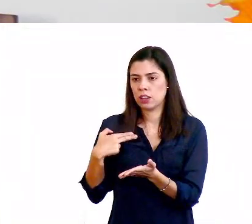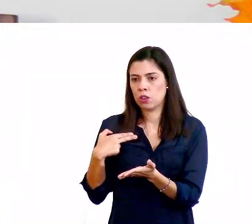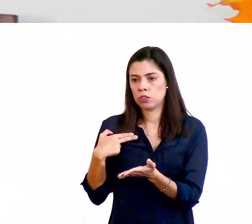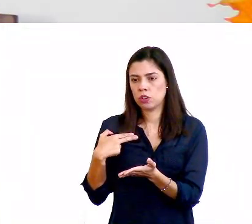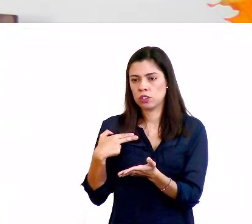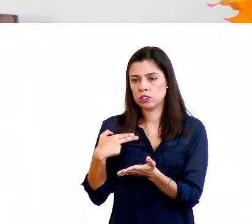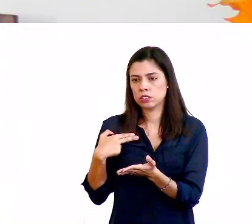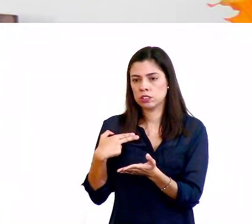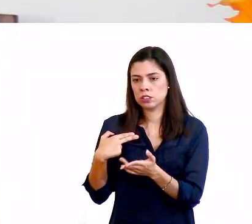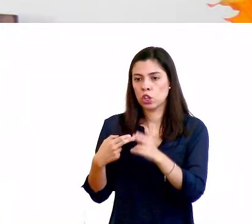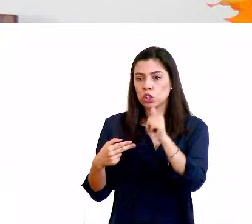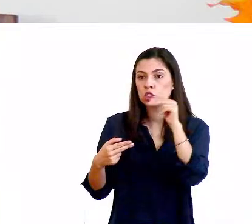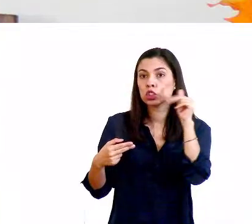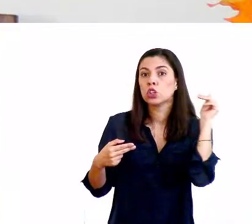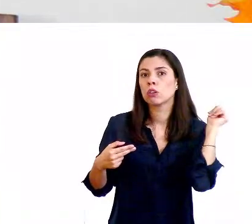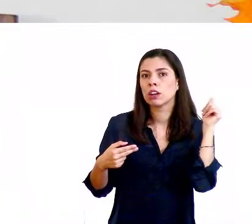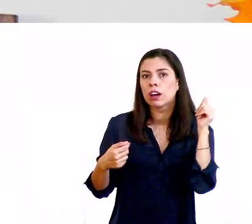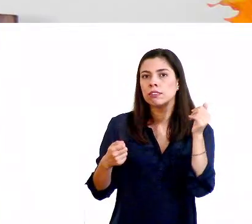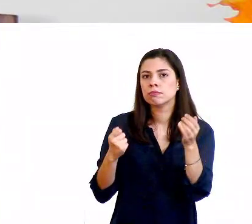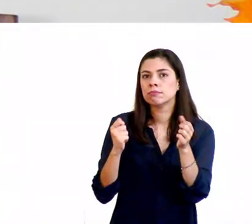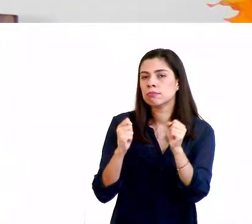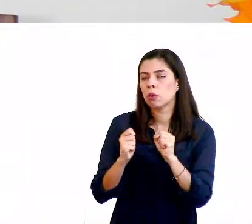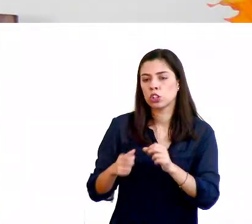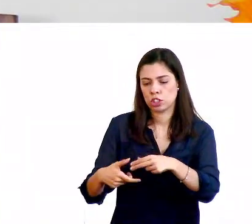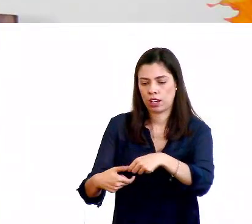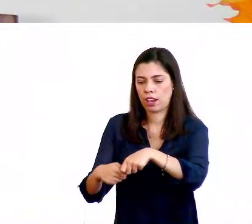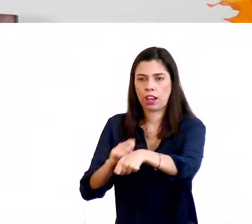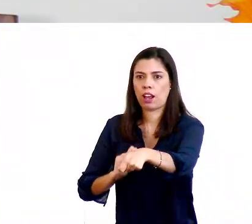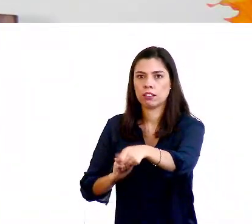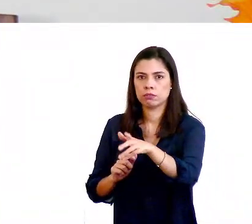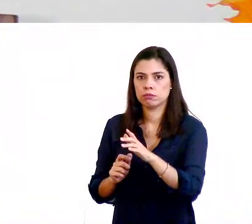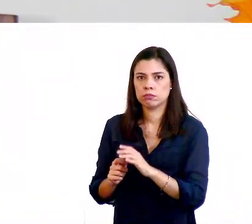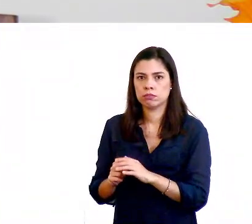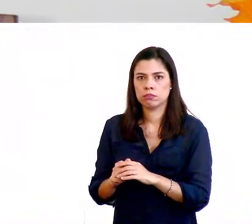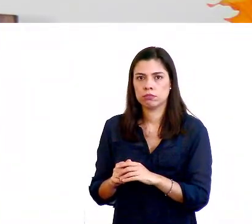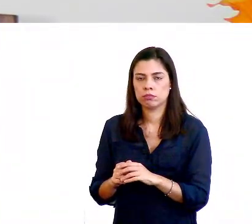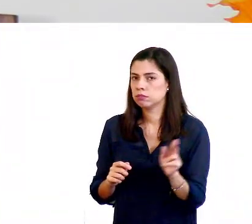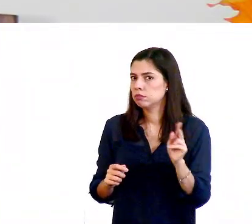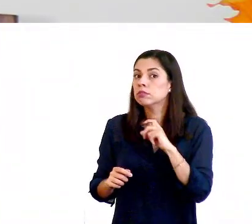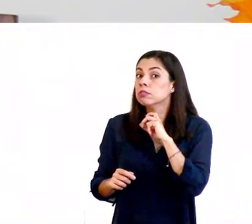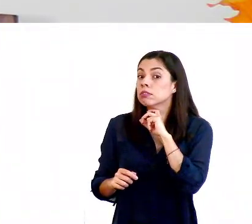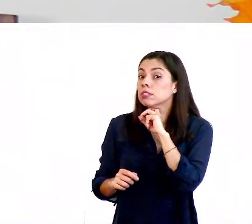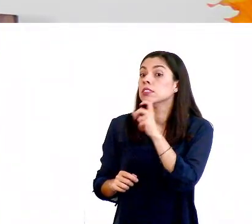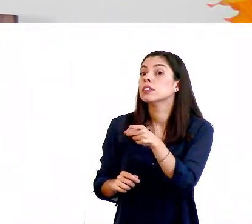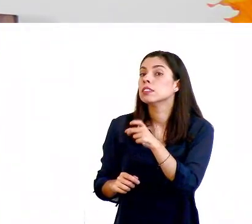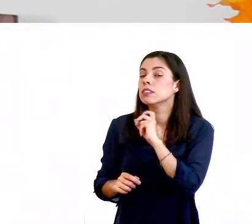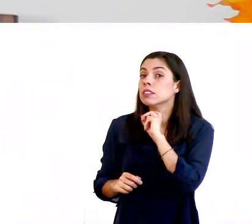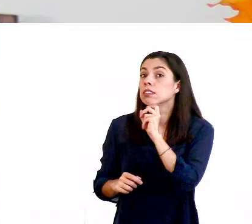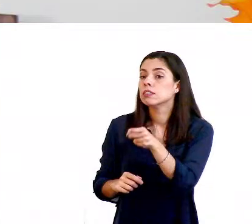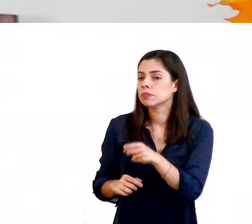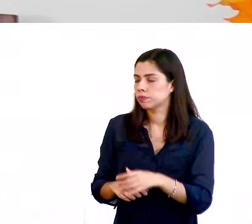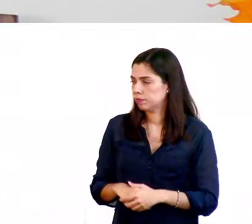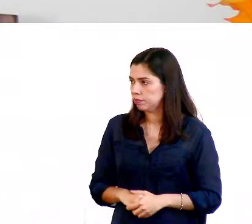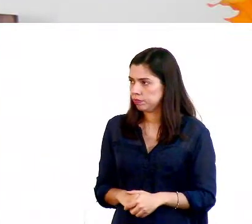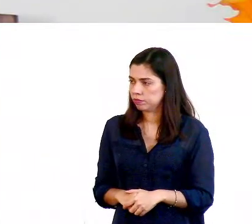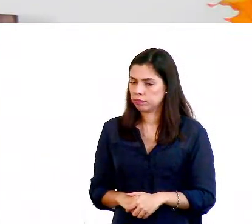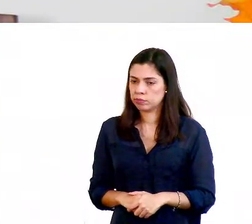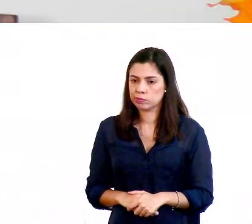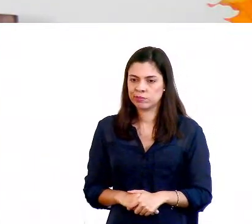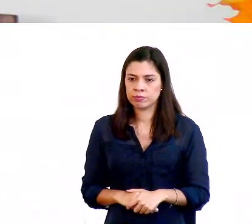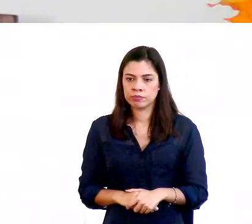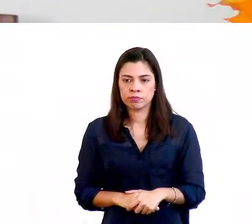Já é uma expressão fortíssima, não é? Mas para completar, Deus diz, o apóstolo Paulo diz, mas ele é também um